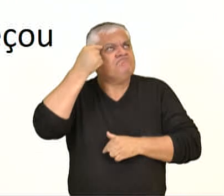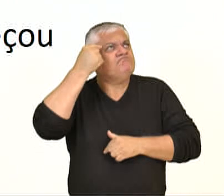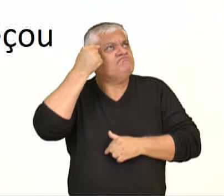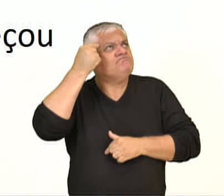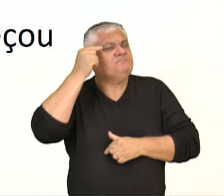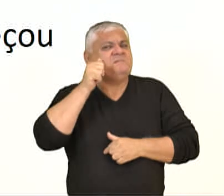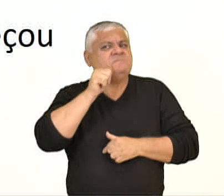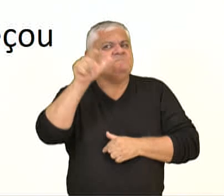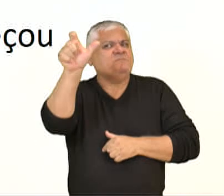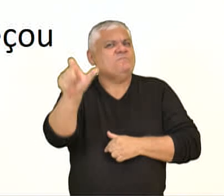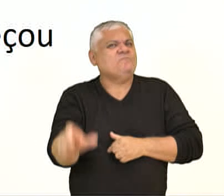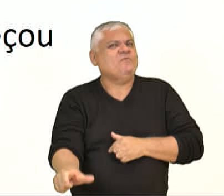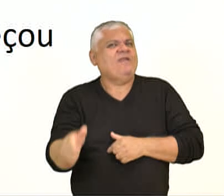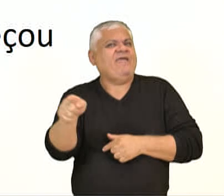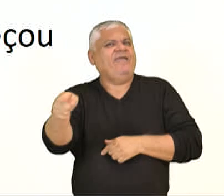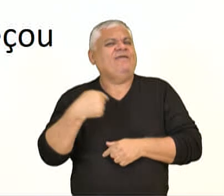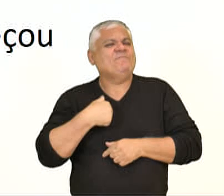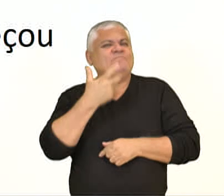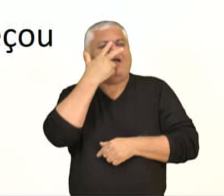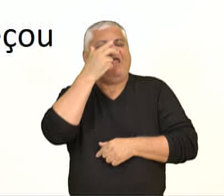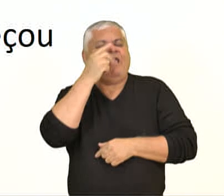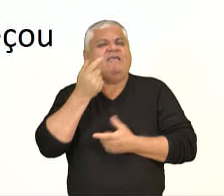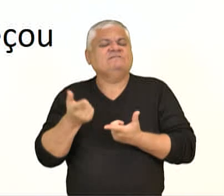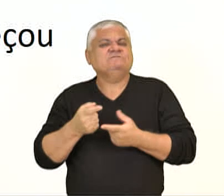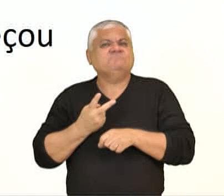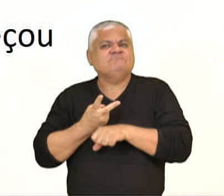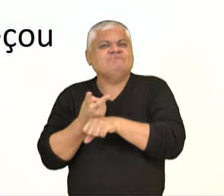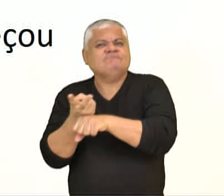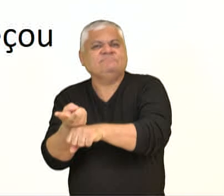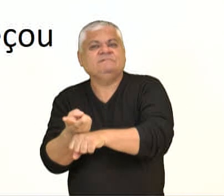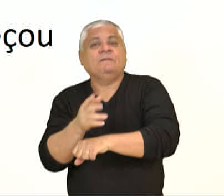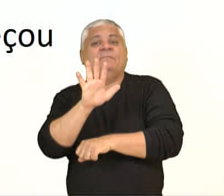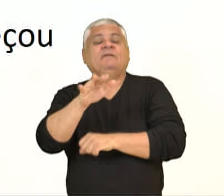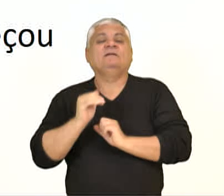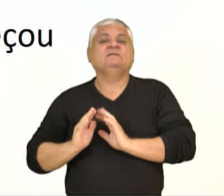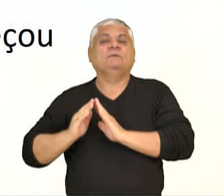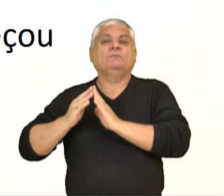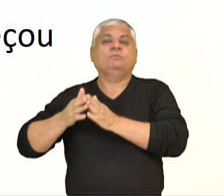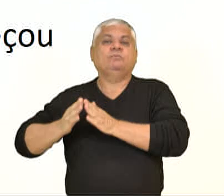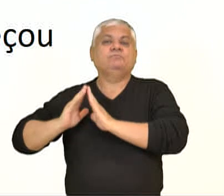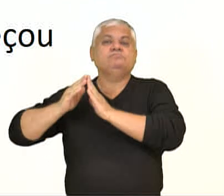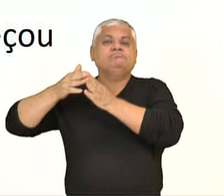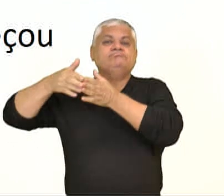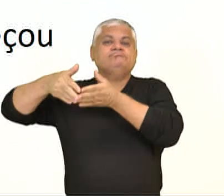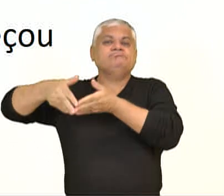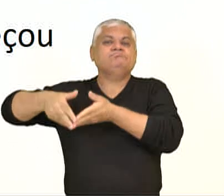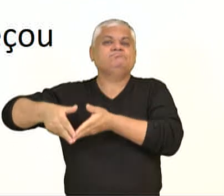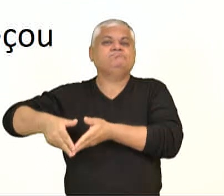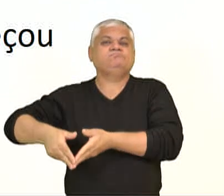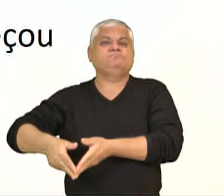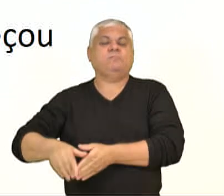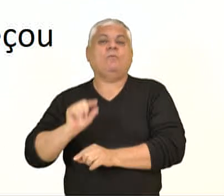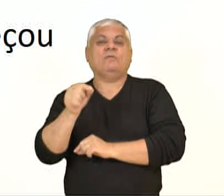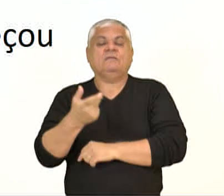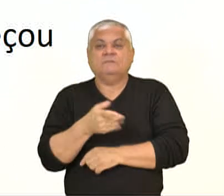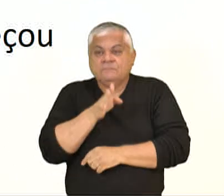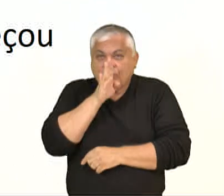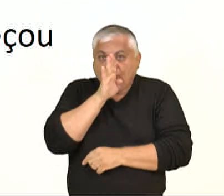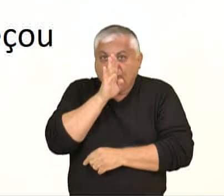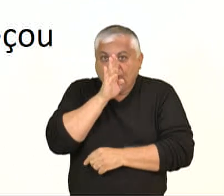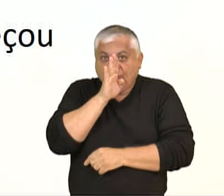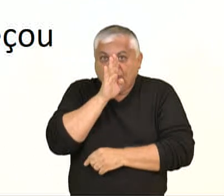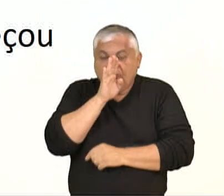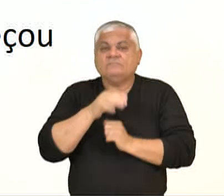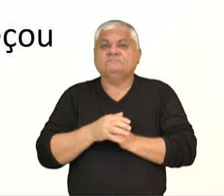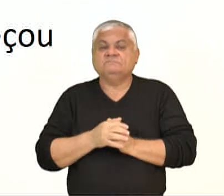formiguinhas brancas. Mas no frágil da barca, de novo respeitado, quieto. Vá-se